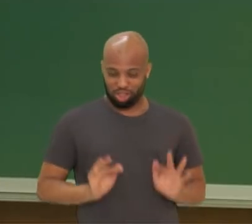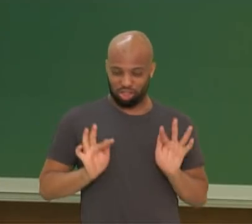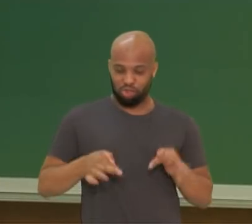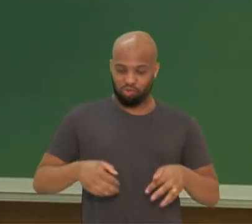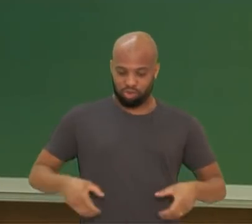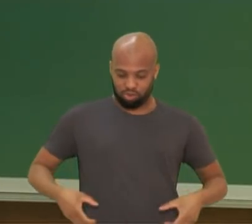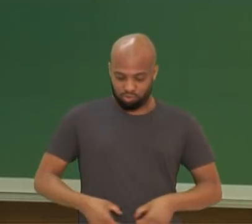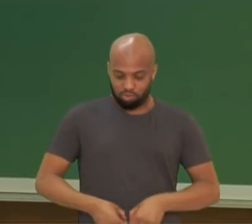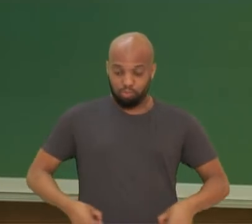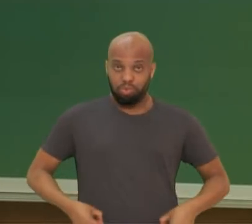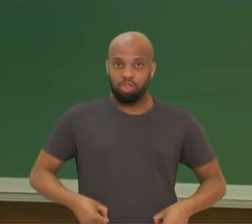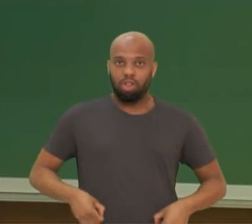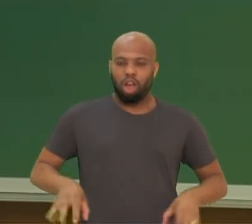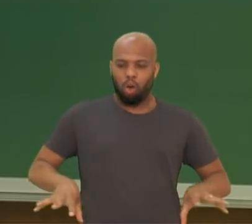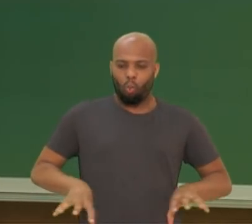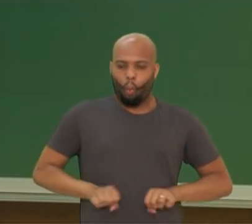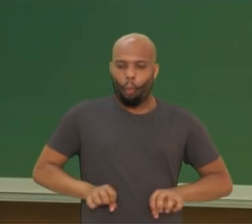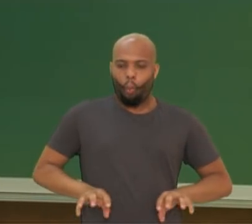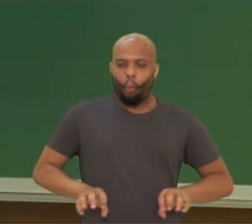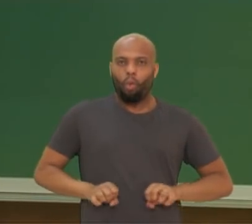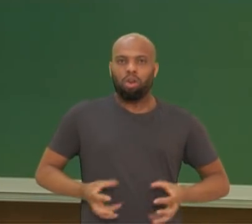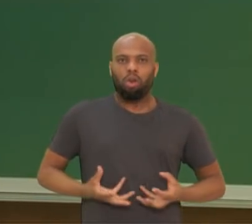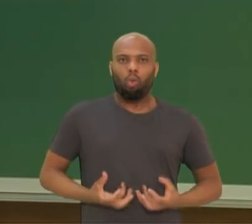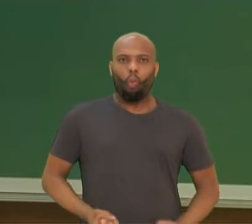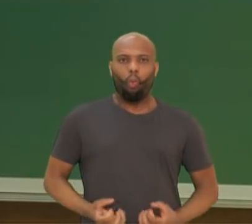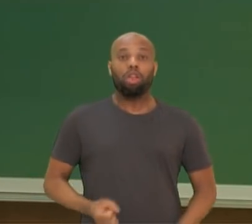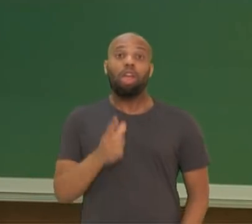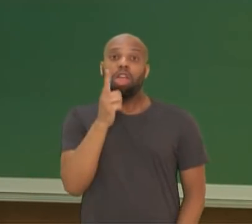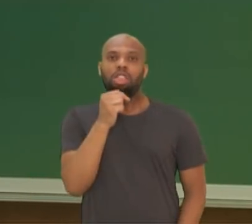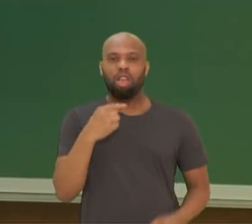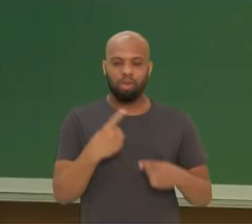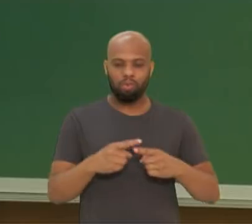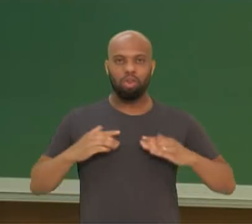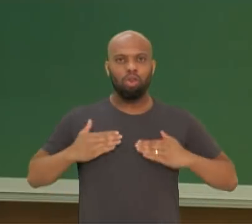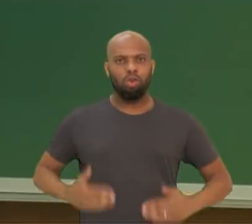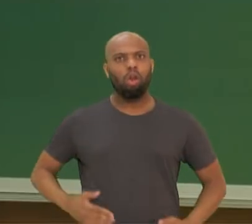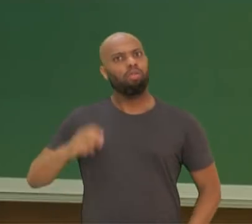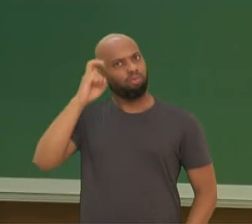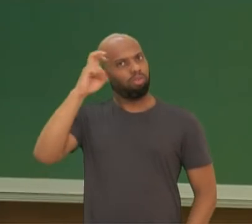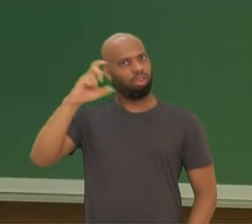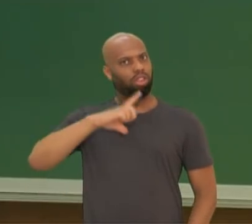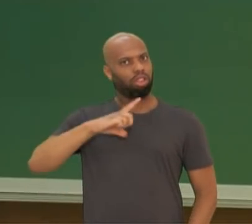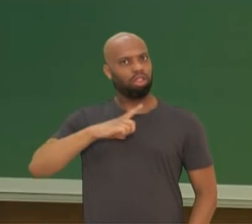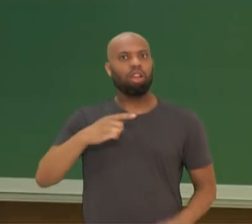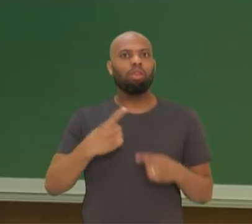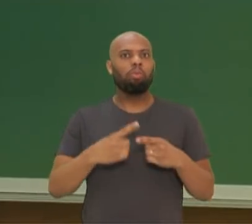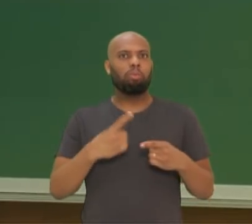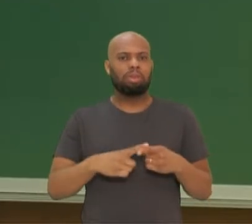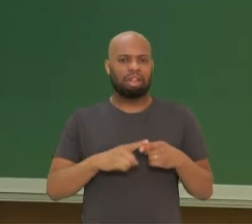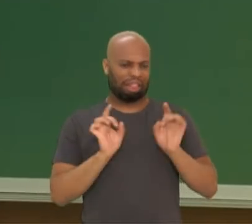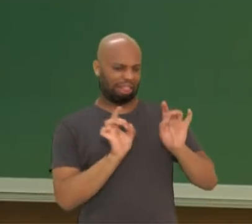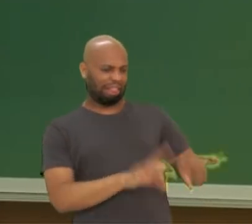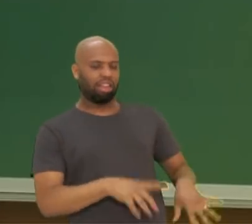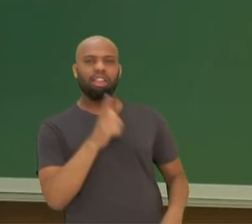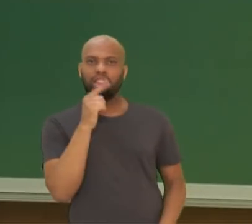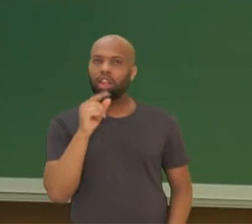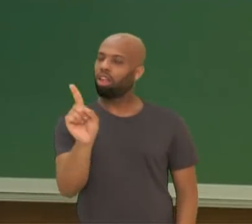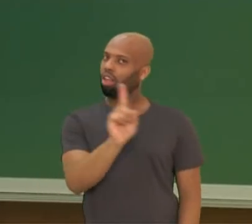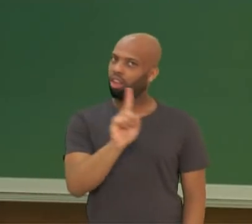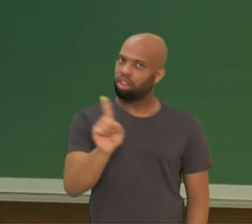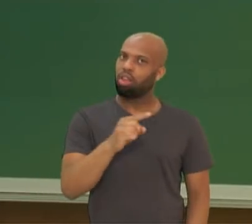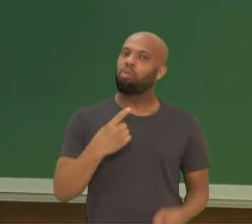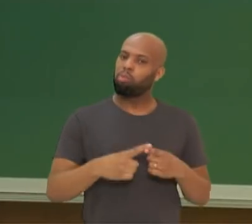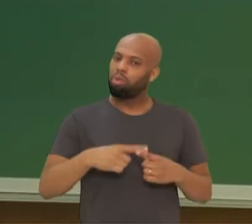vai absorver a água. Lembra que eu falei que o nosso corpo é extremamente inteligente? Que ele não vai jogar fora a água, que é algo